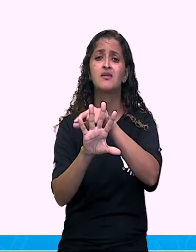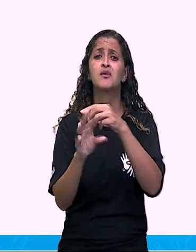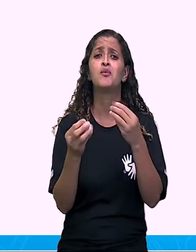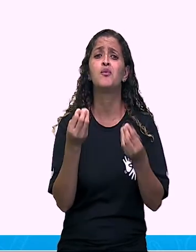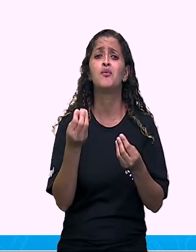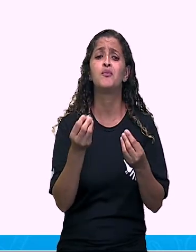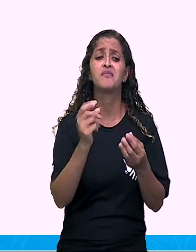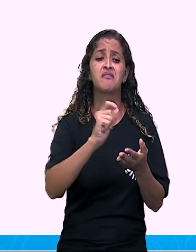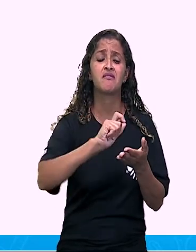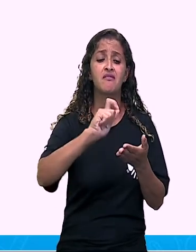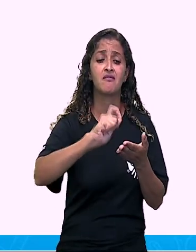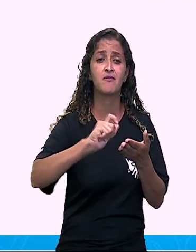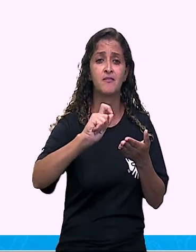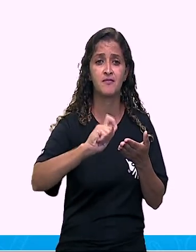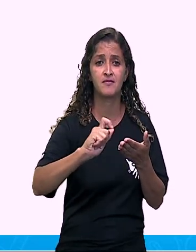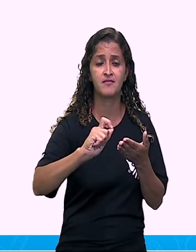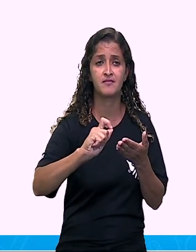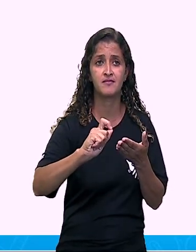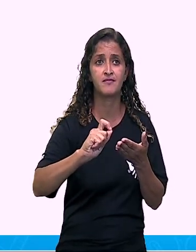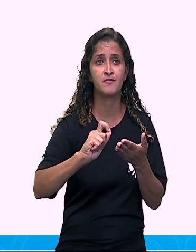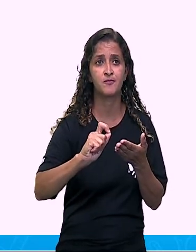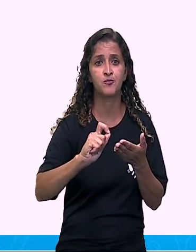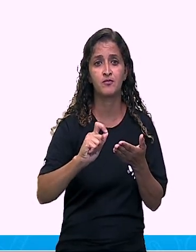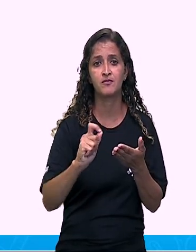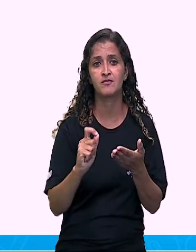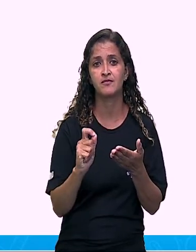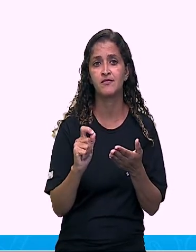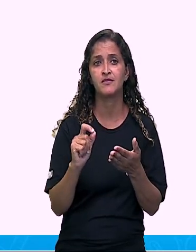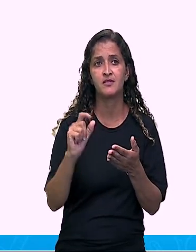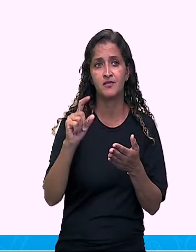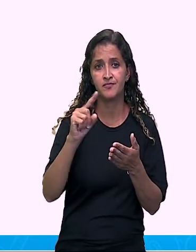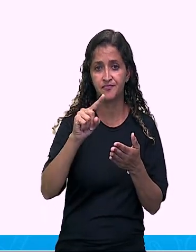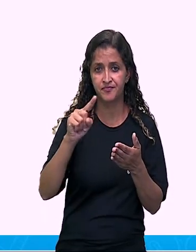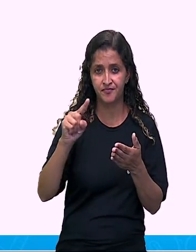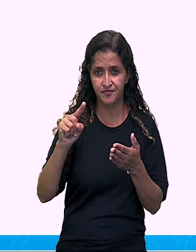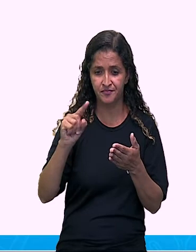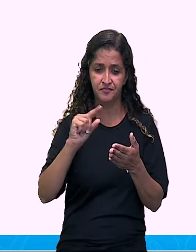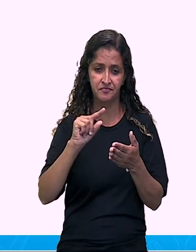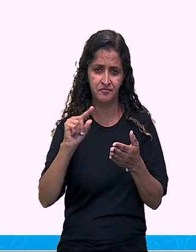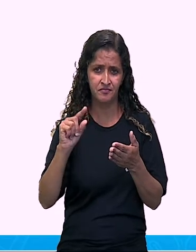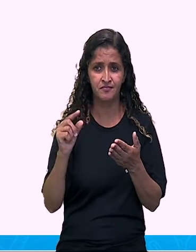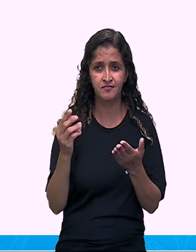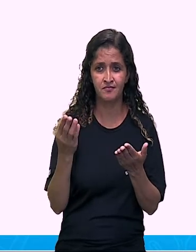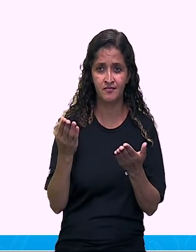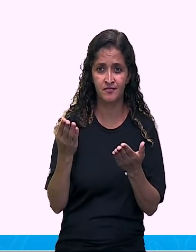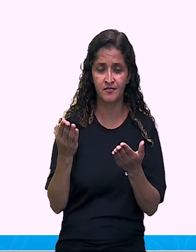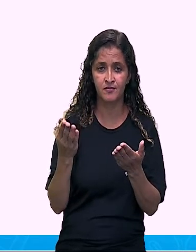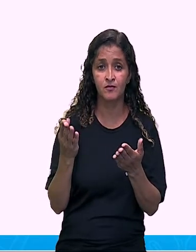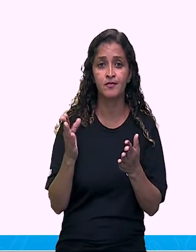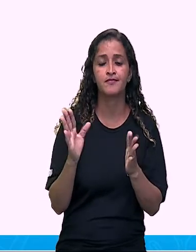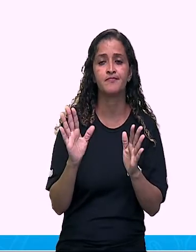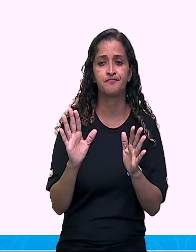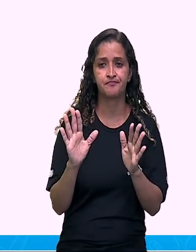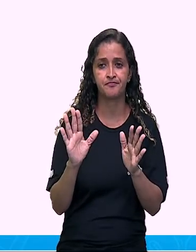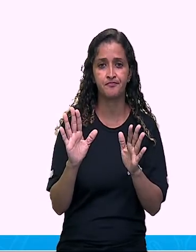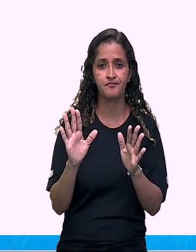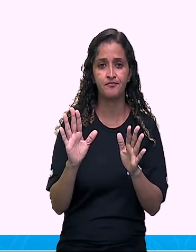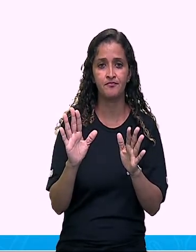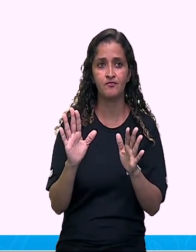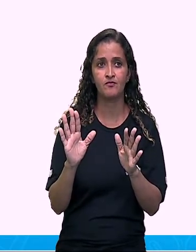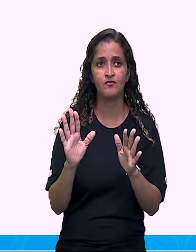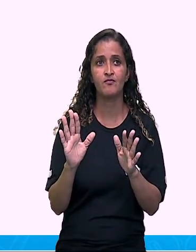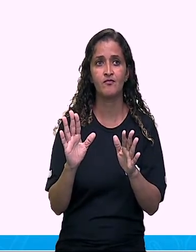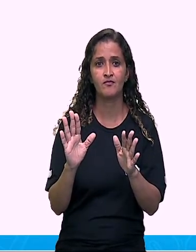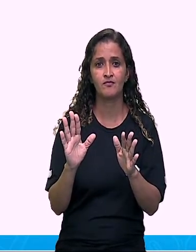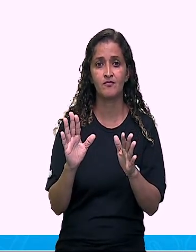eu tenho um espaço desse tamanho aqui, eu começo a escrever ele no canto de cá? Não, vou começar a